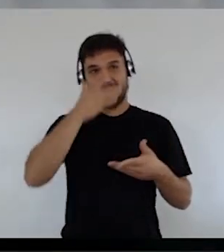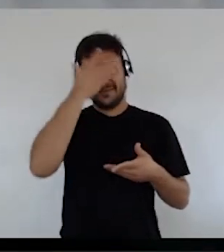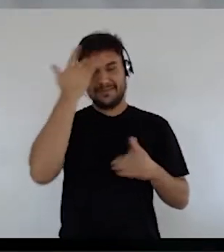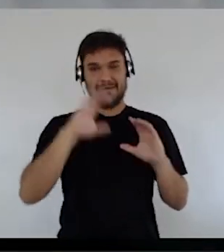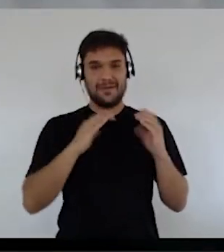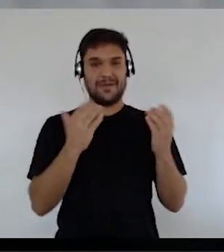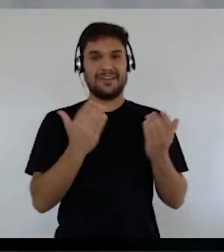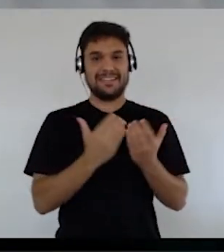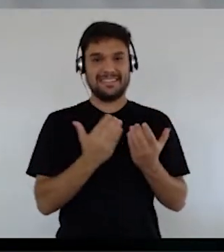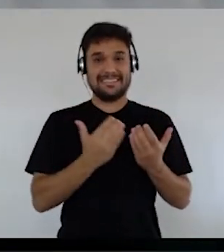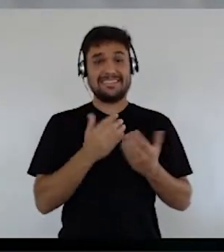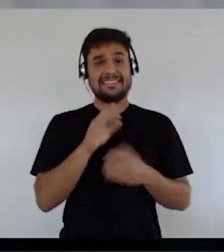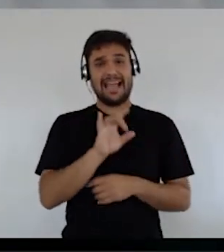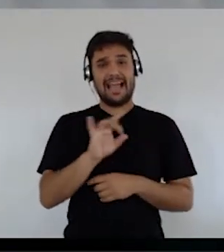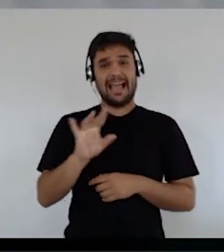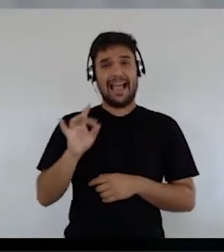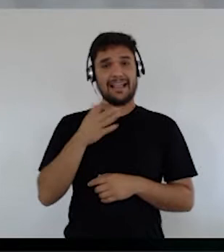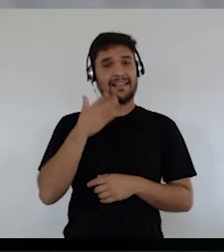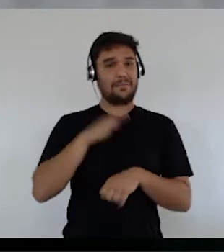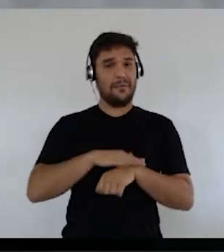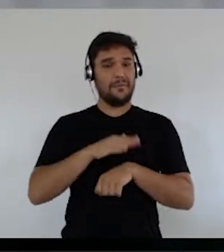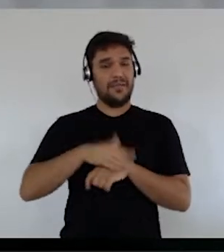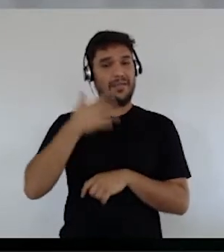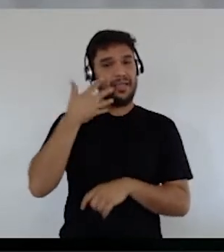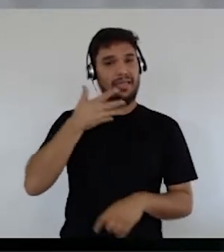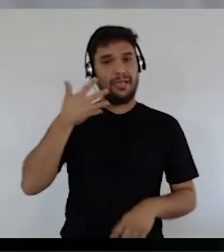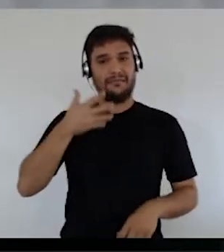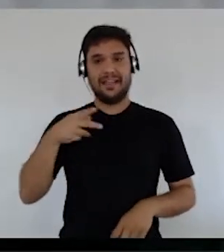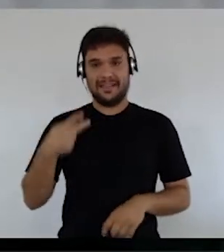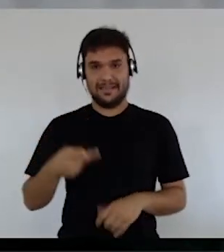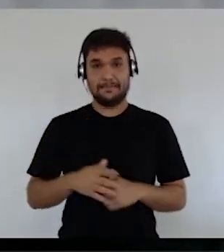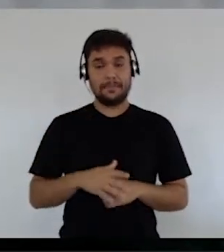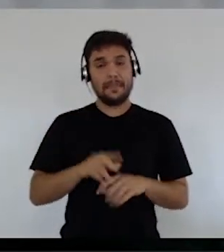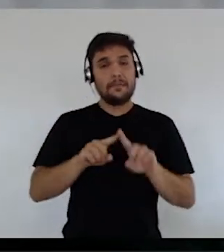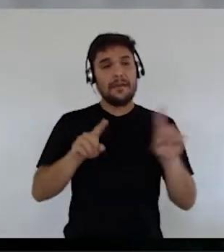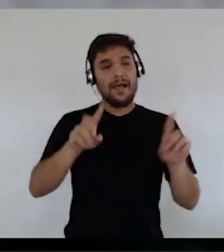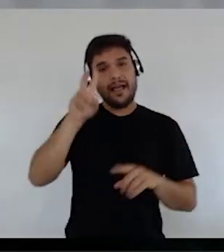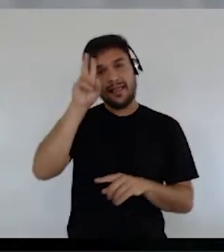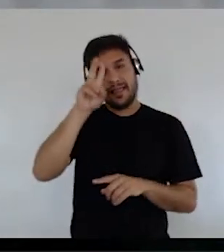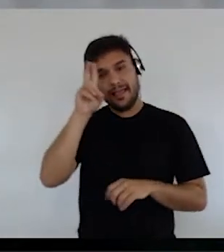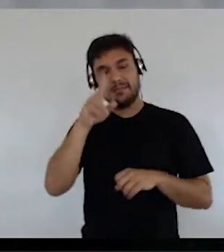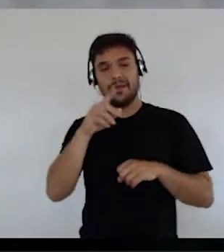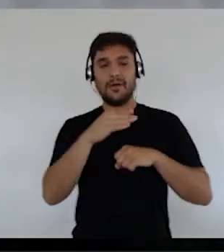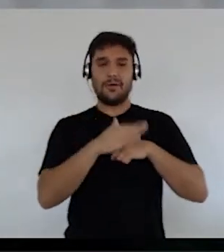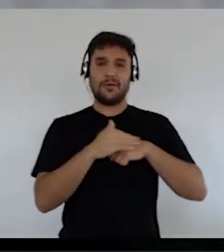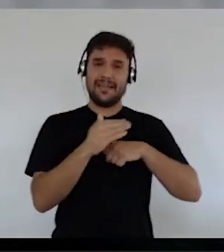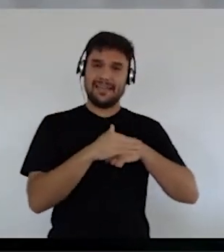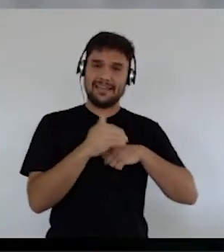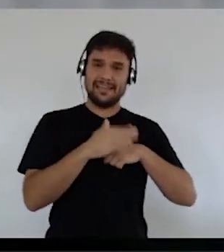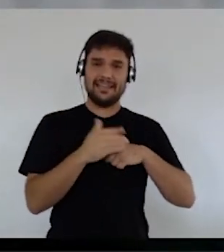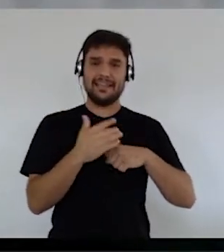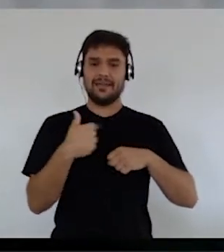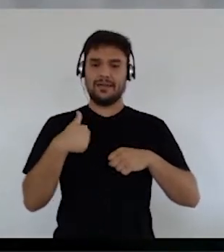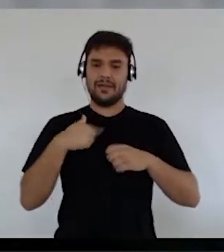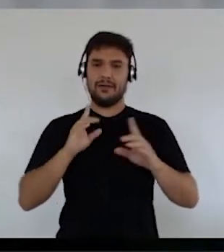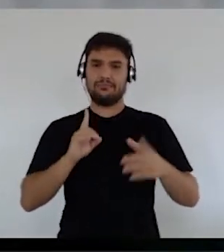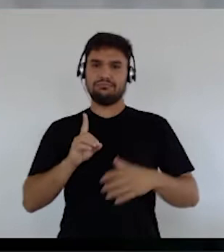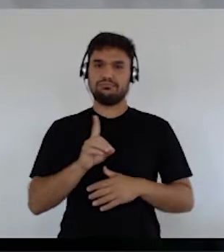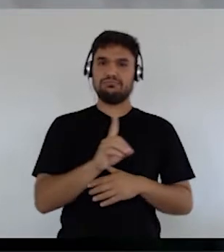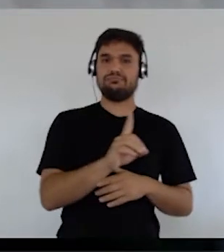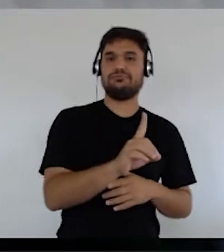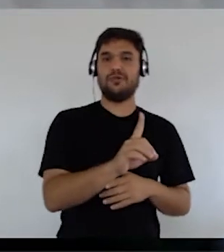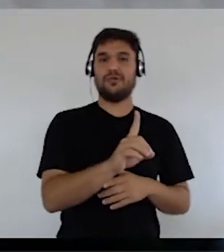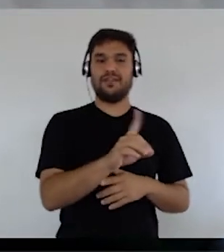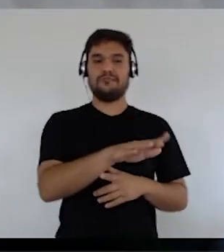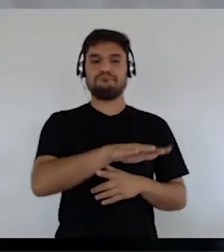fala, de cada segundo de fala dos nossos palestrantes, mas me recorda o carinho com que fui recebido em Espanha, às vezes que